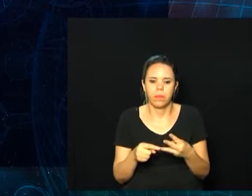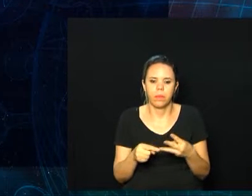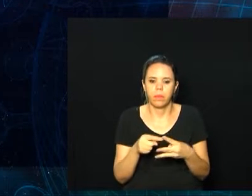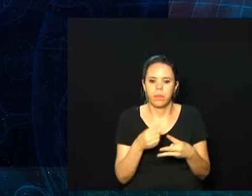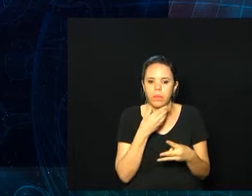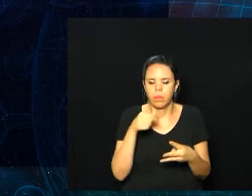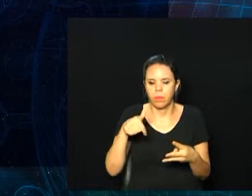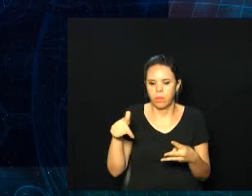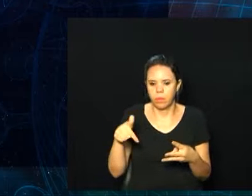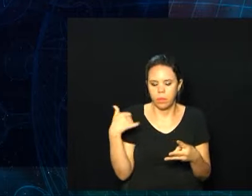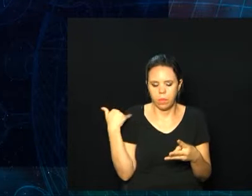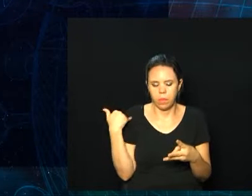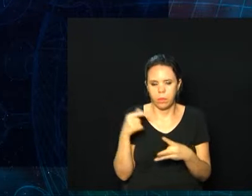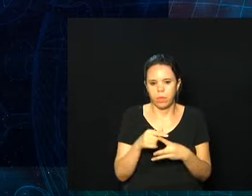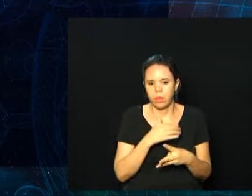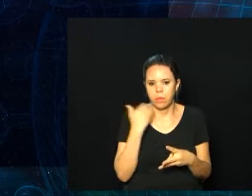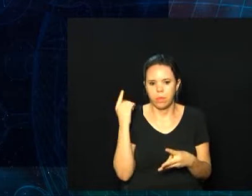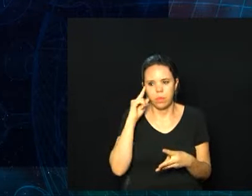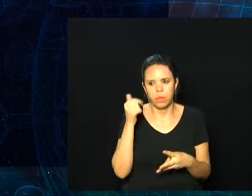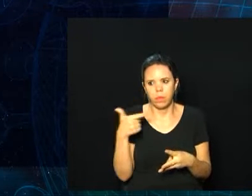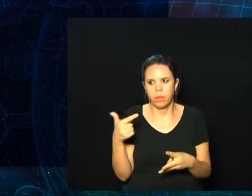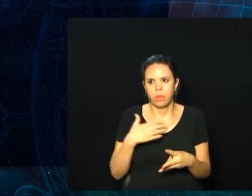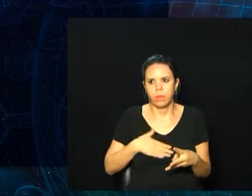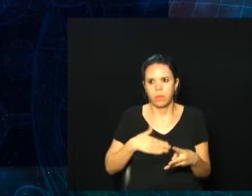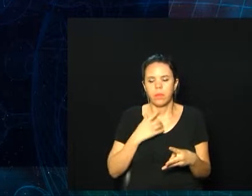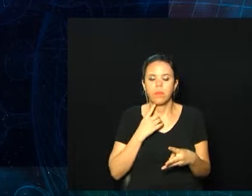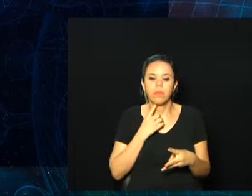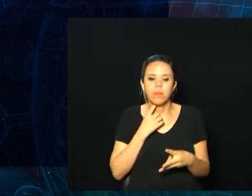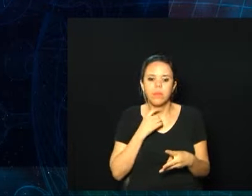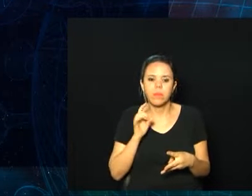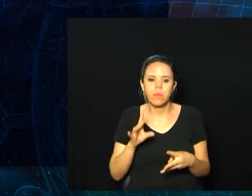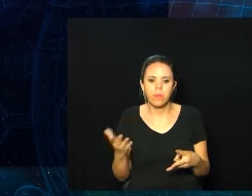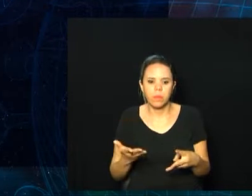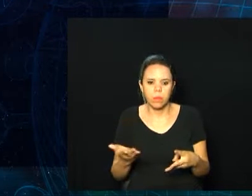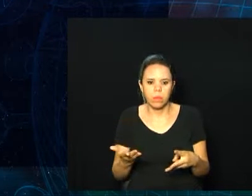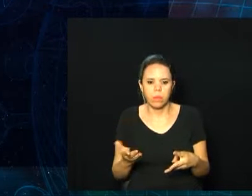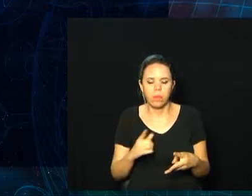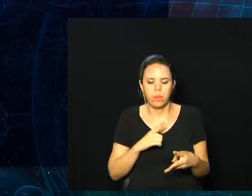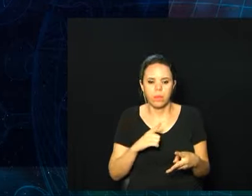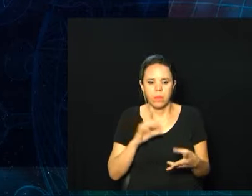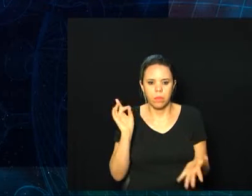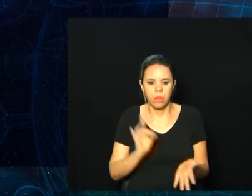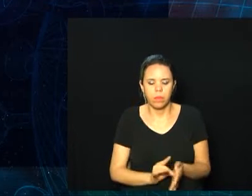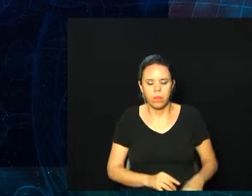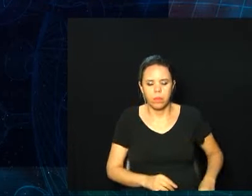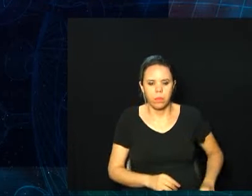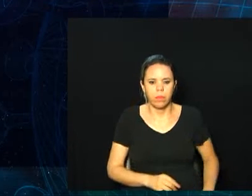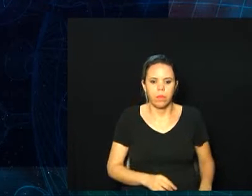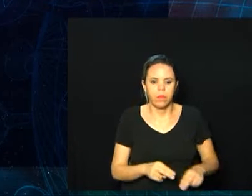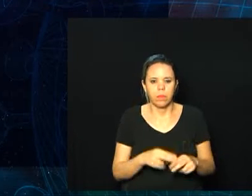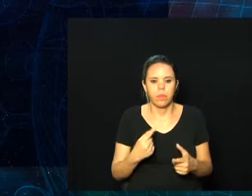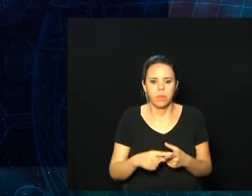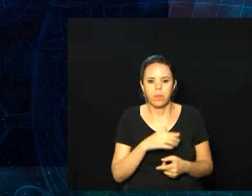homem de 77 anos, morreu no dia 12 de agosto, mas só agora que a gente teve a confirmação do motivo